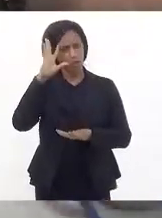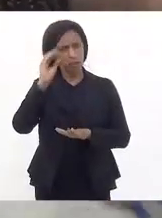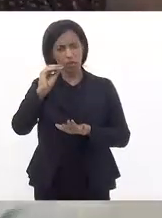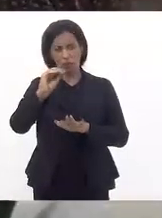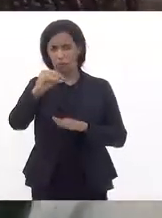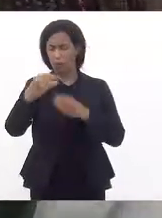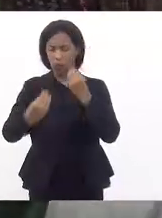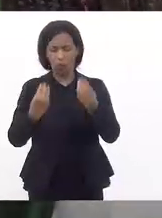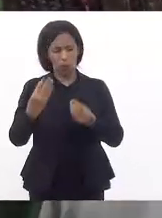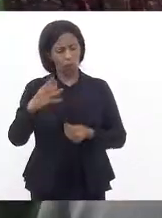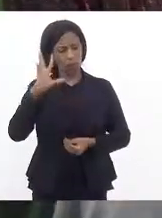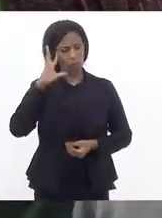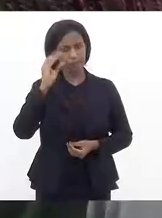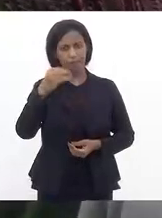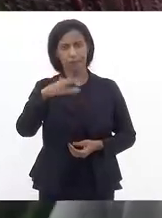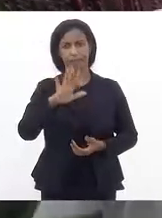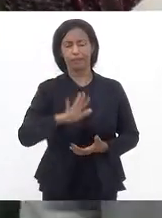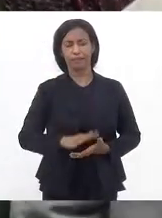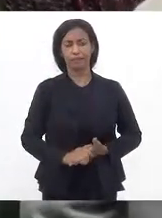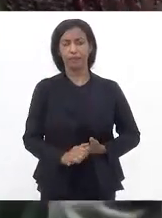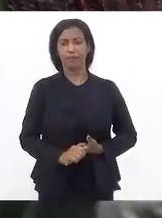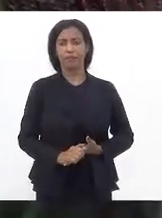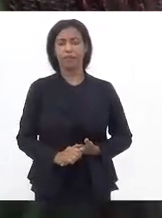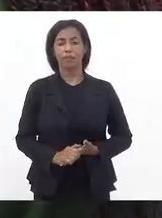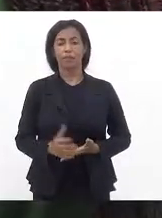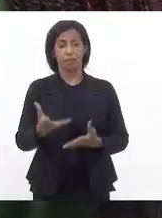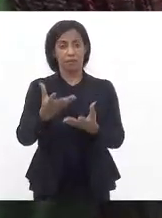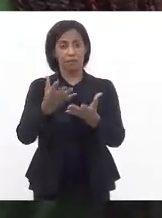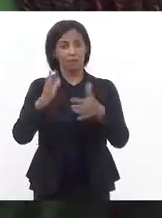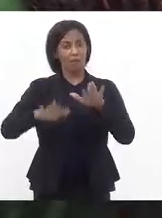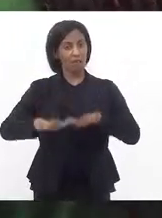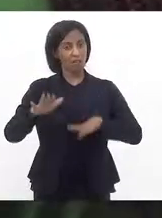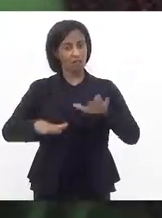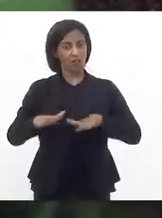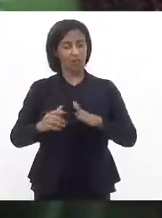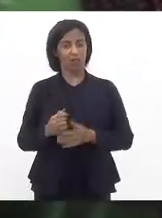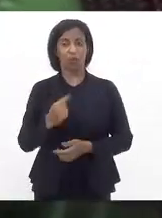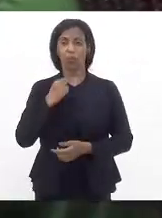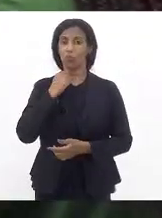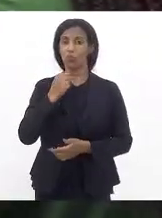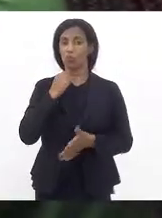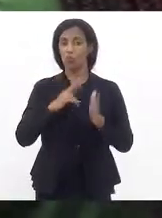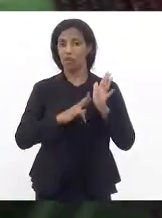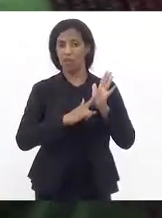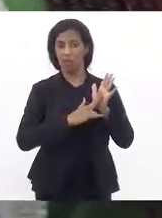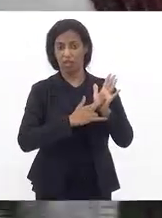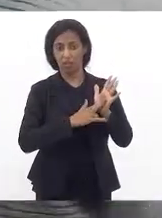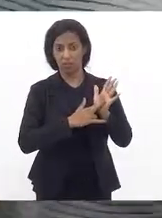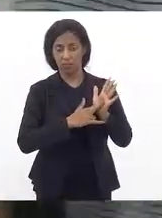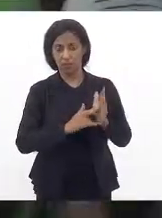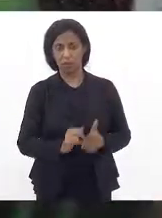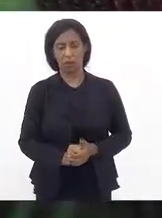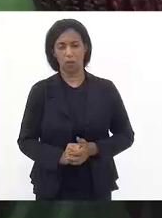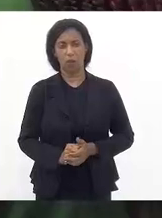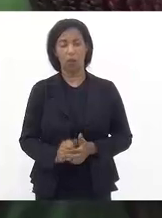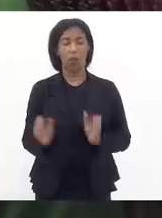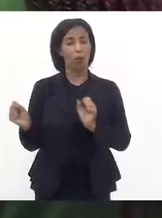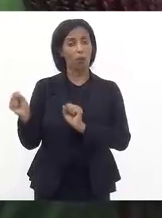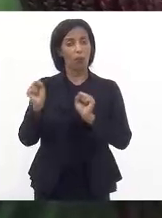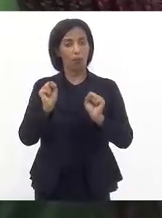decide uma senhora achar melhor muitas vezes quando o amado vi regimental é